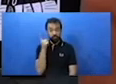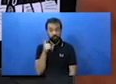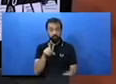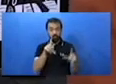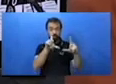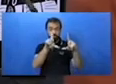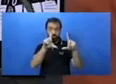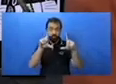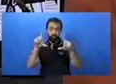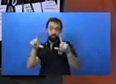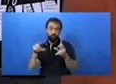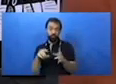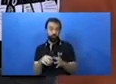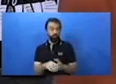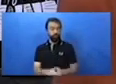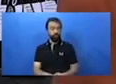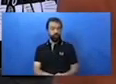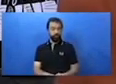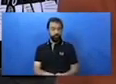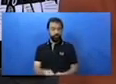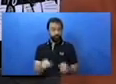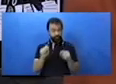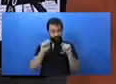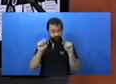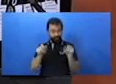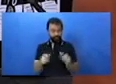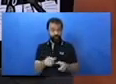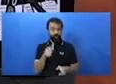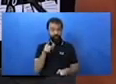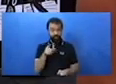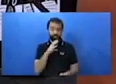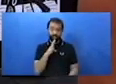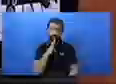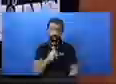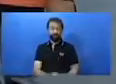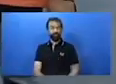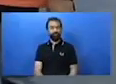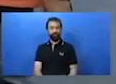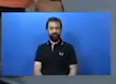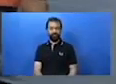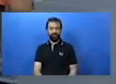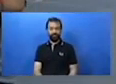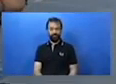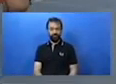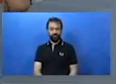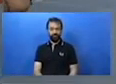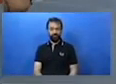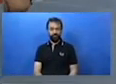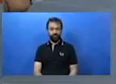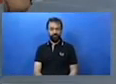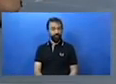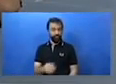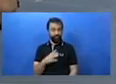esse tipo de arte em algum lugar? Sabe o nome dela? Te amo, vice.